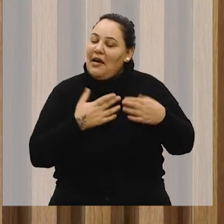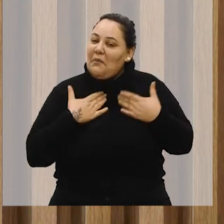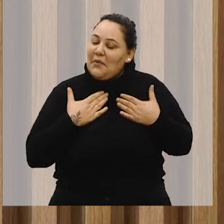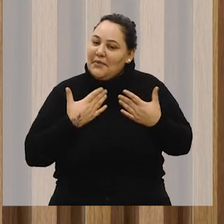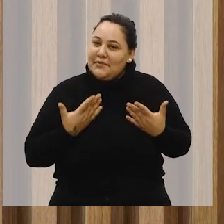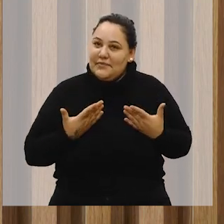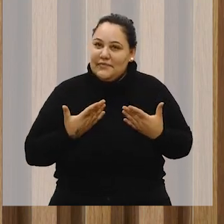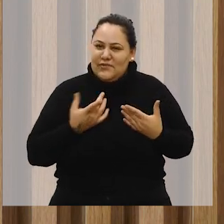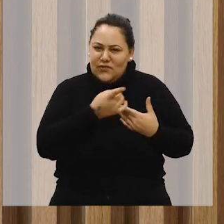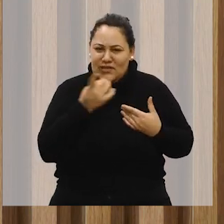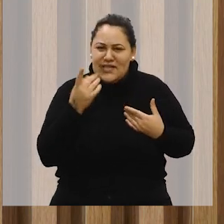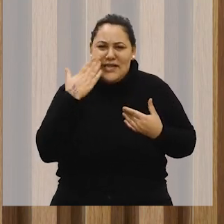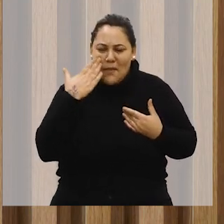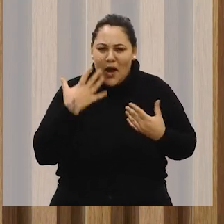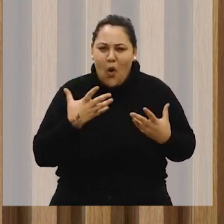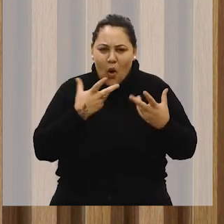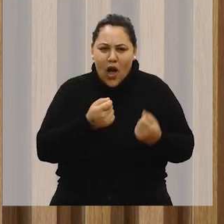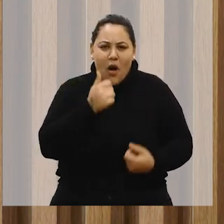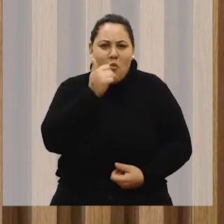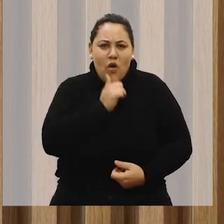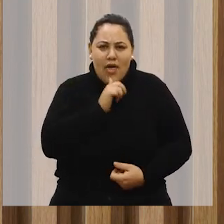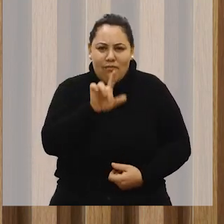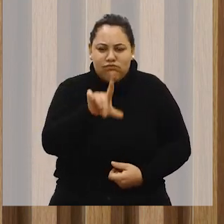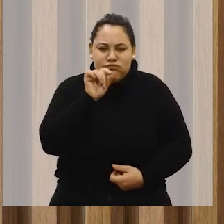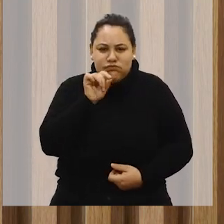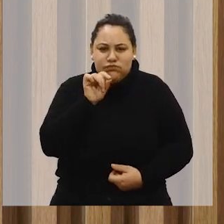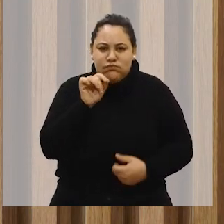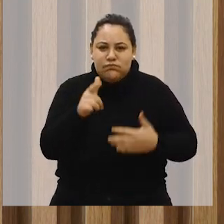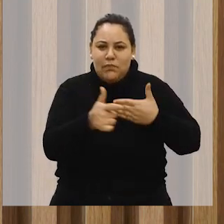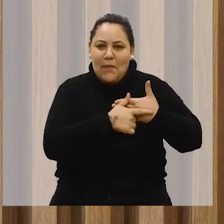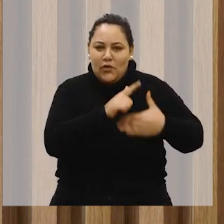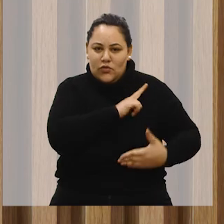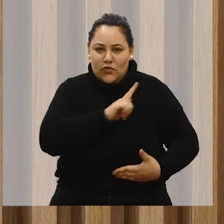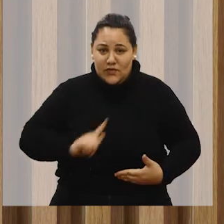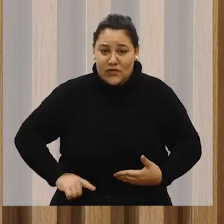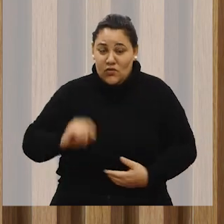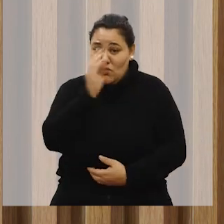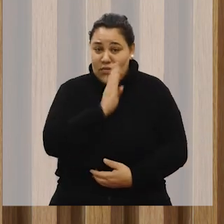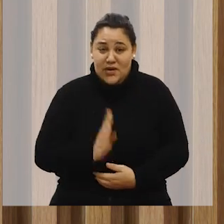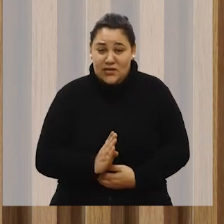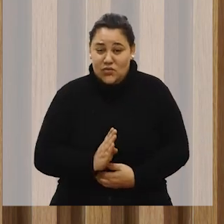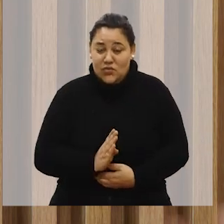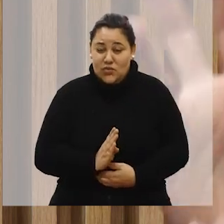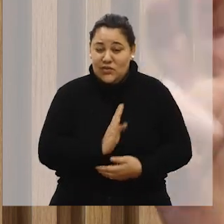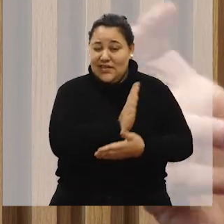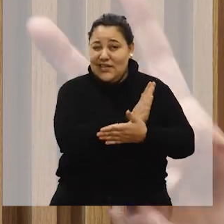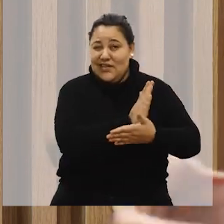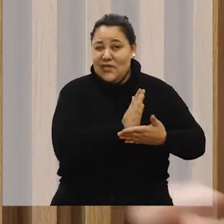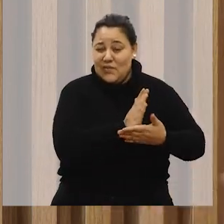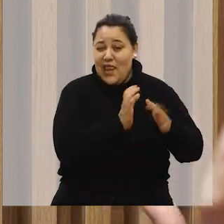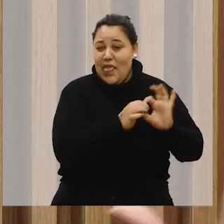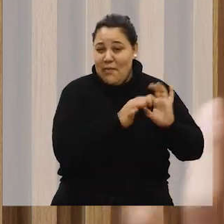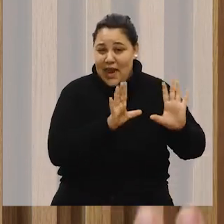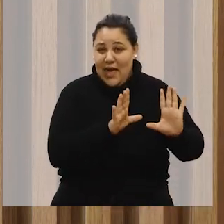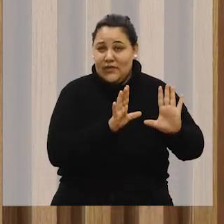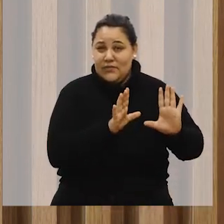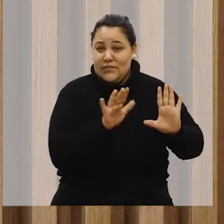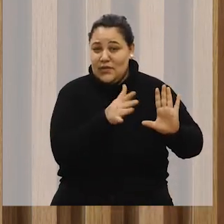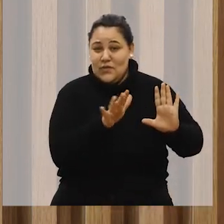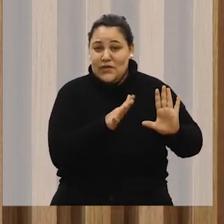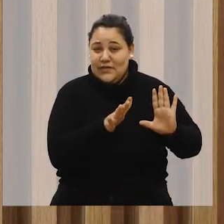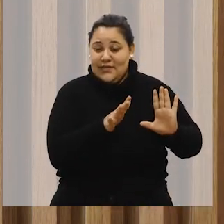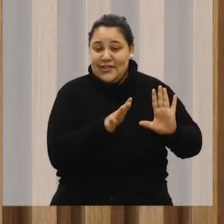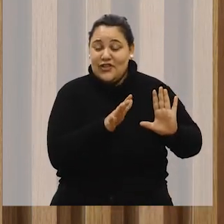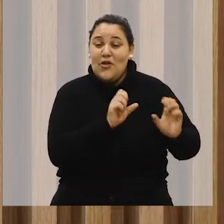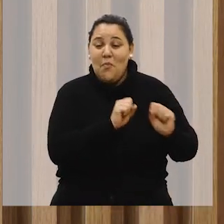sabem quantas mulheres foram eleitas como governadoras no Brasil desde que foi autorizado? Vamos colocar assim, né? Desde que é